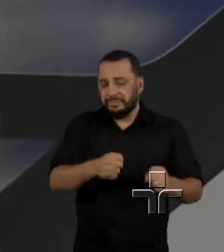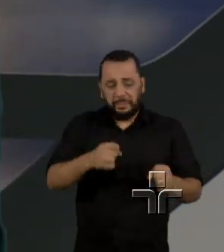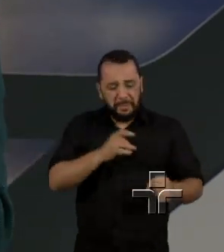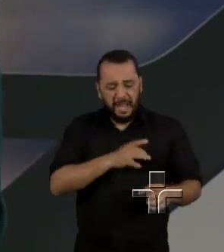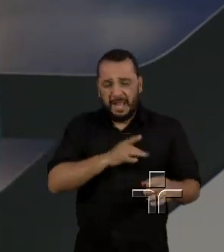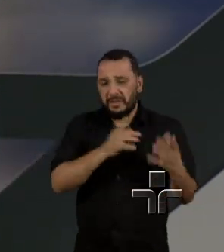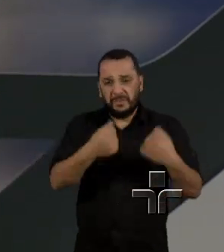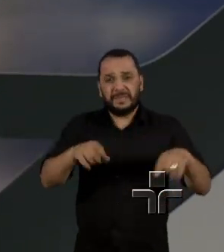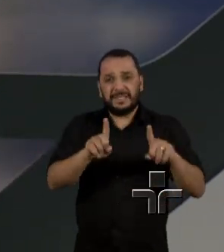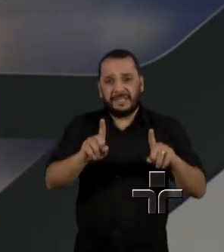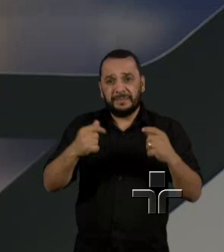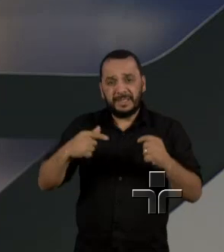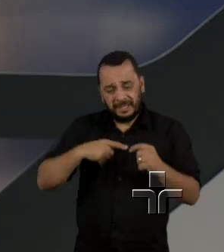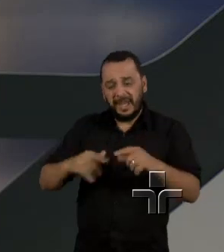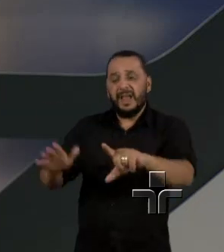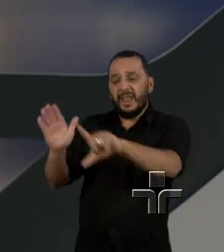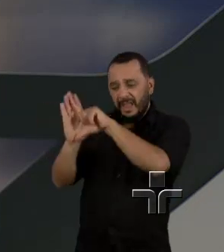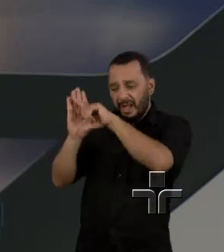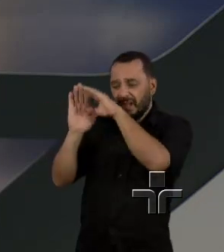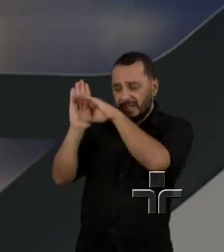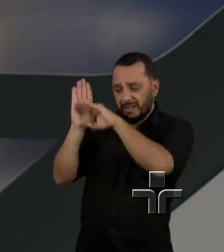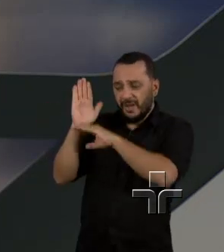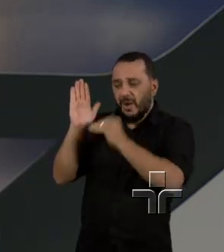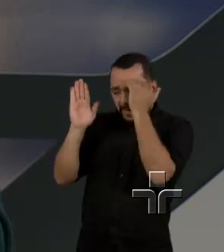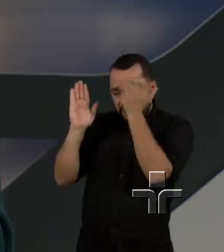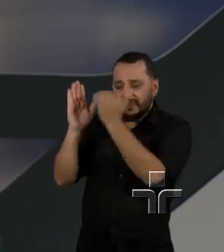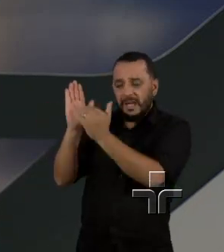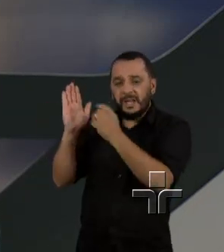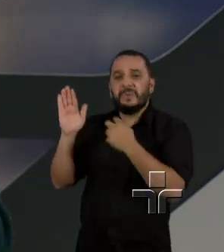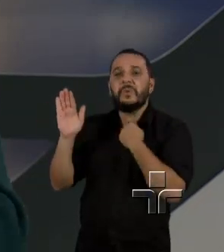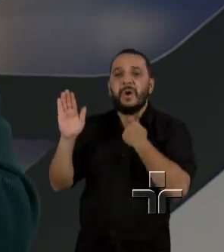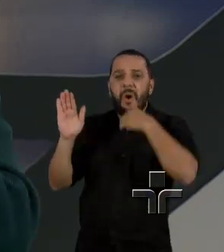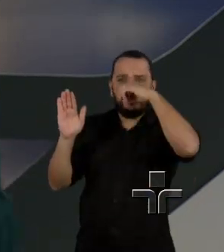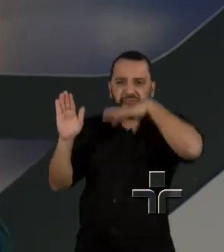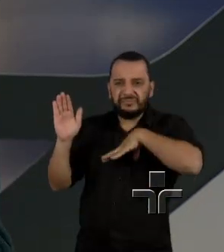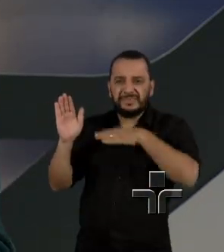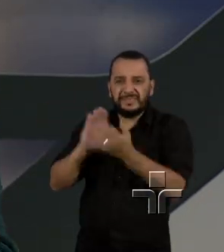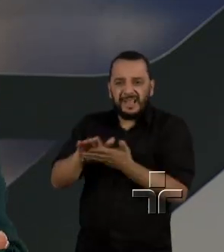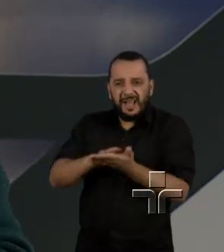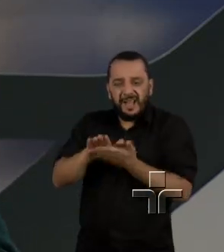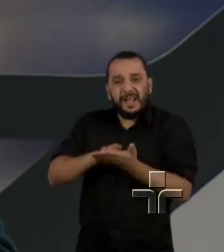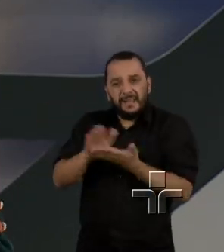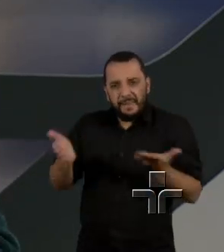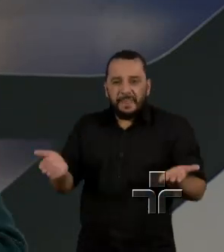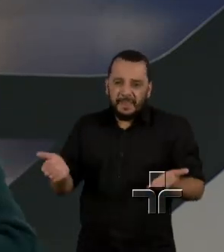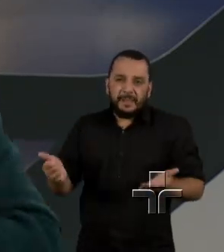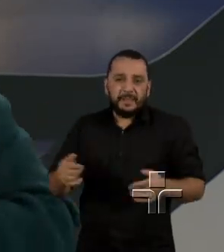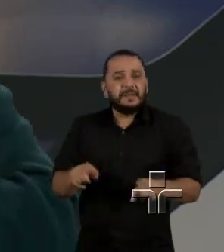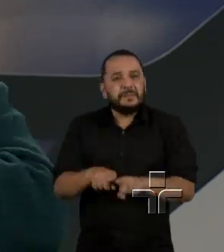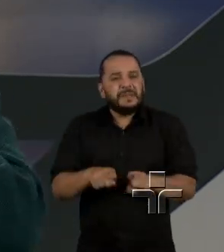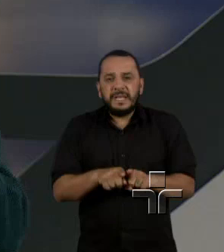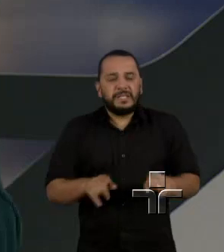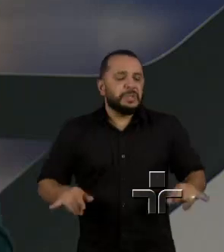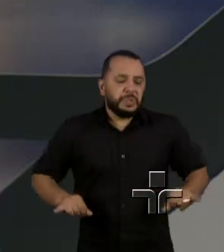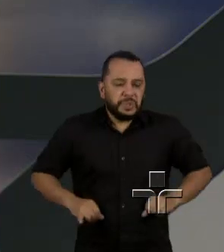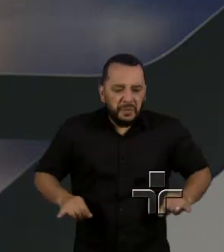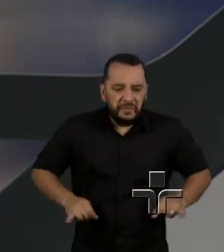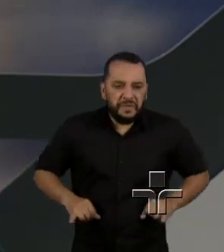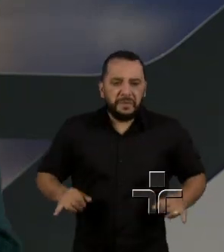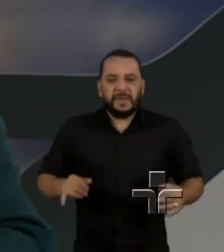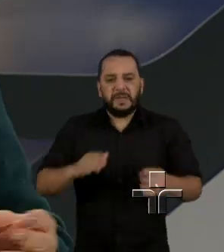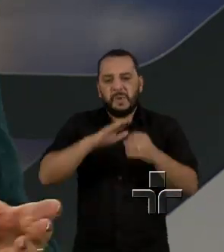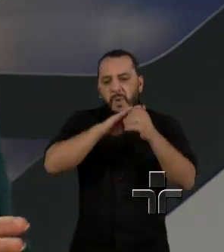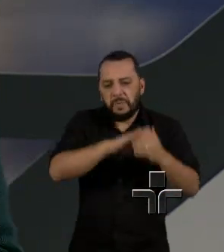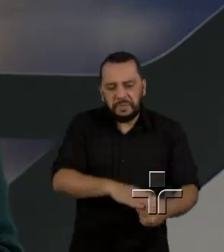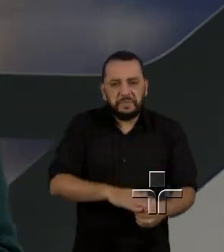direitinho, nos termos da lei, sem abusar, sem prepotência, sem sofrimento inútil, sem constrangimento